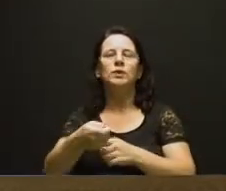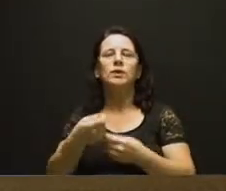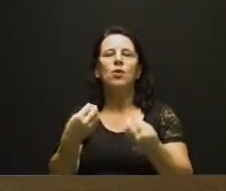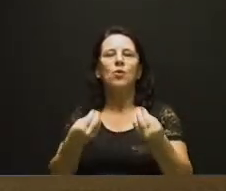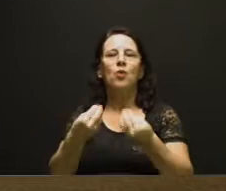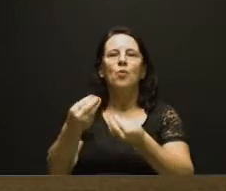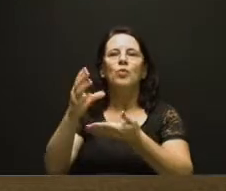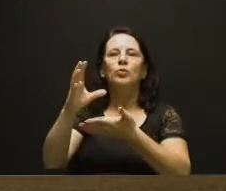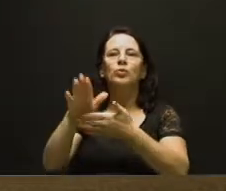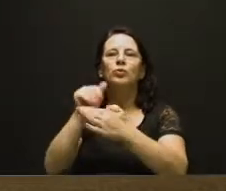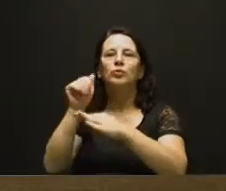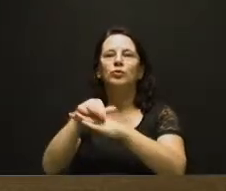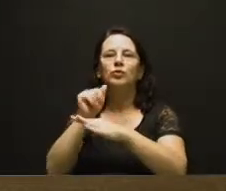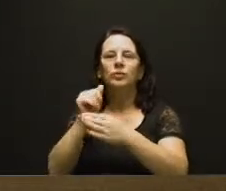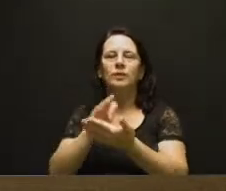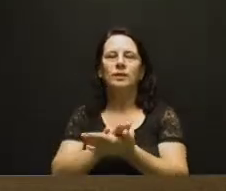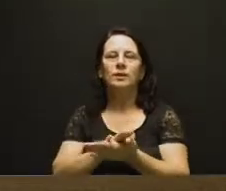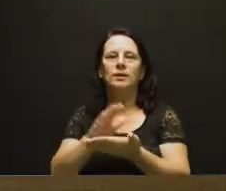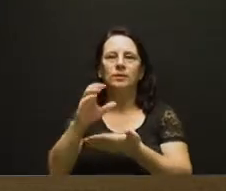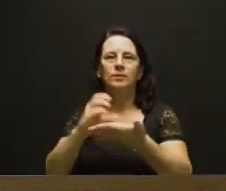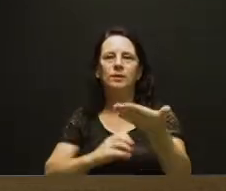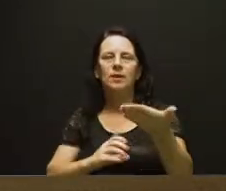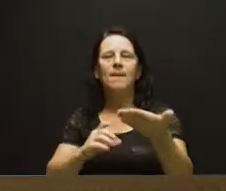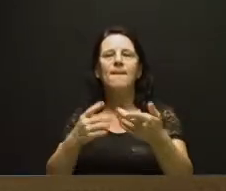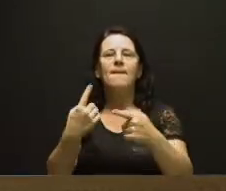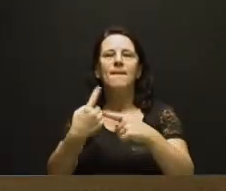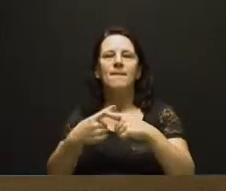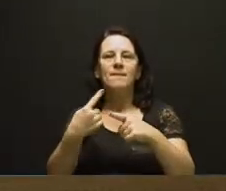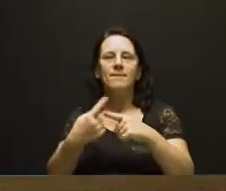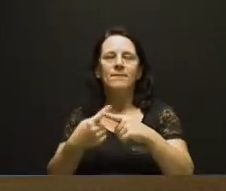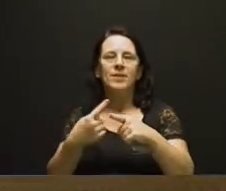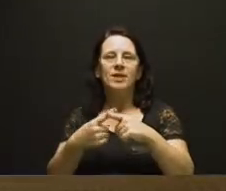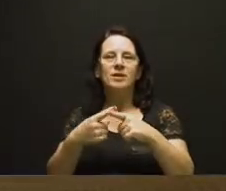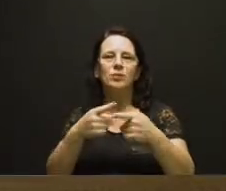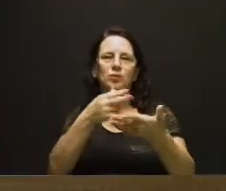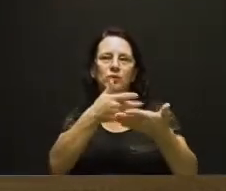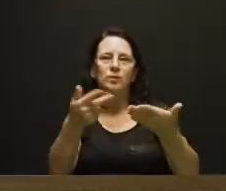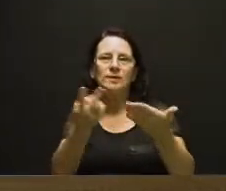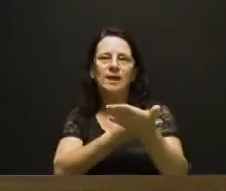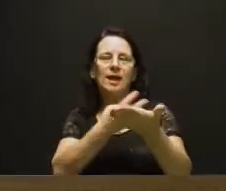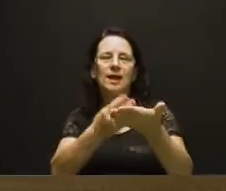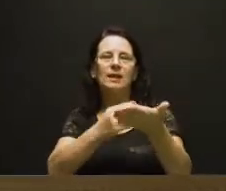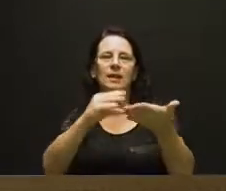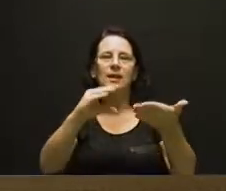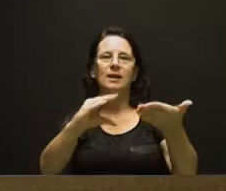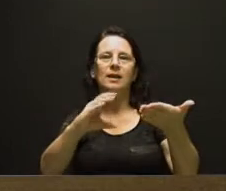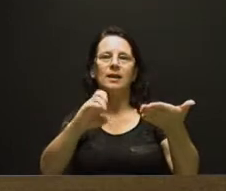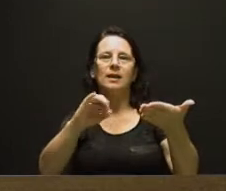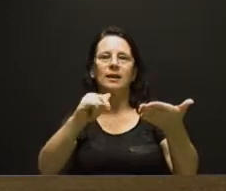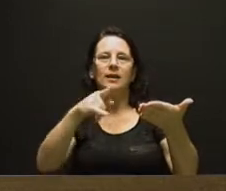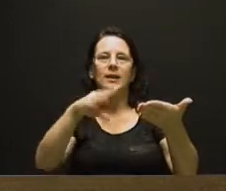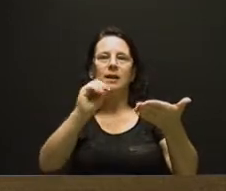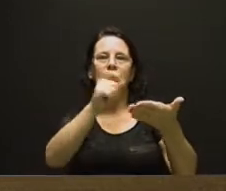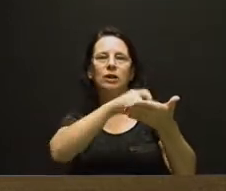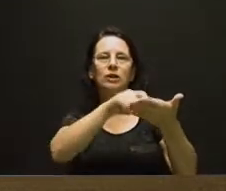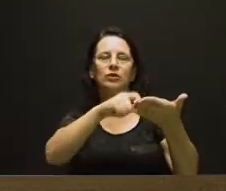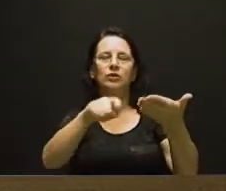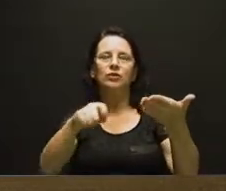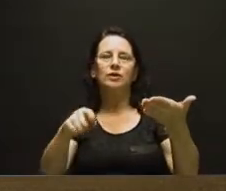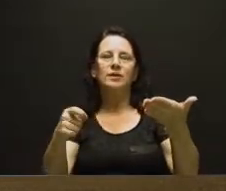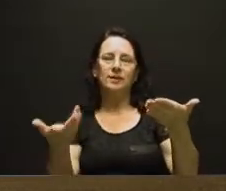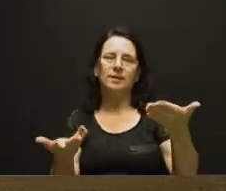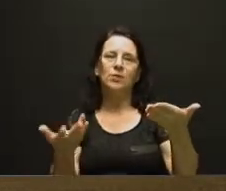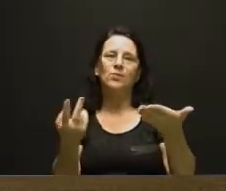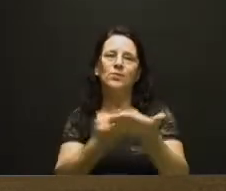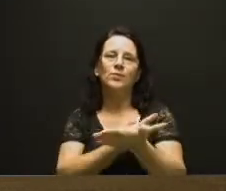contratar mesmo com as certidões negativas e nós conseguimos e hoje a casa da esperança uma realidade só a